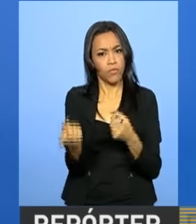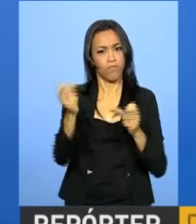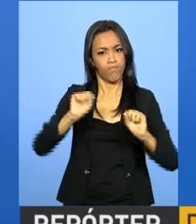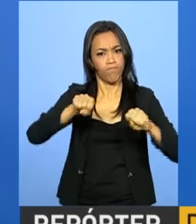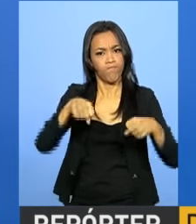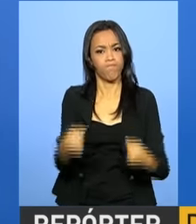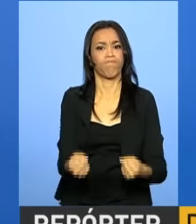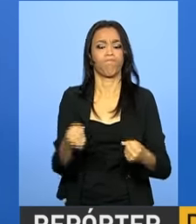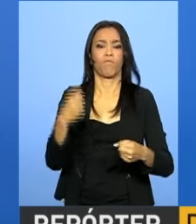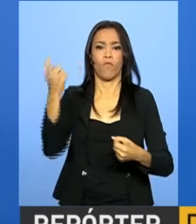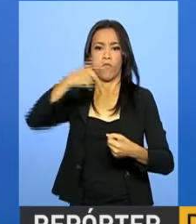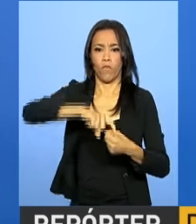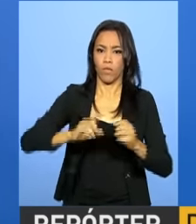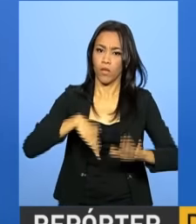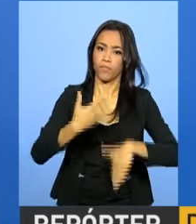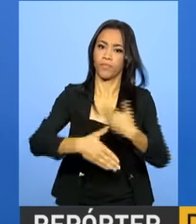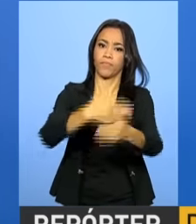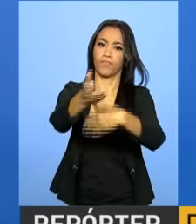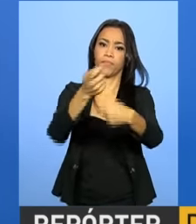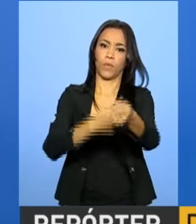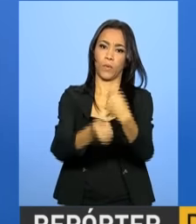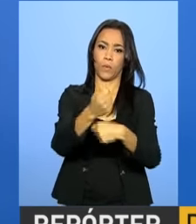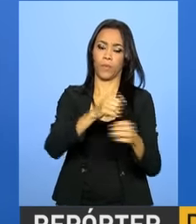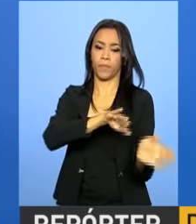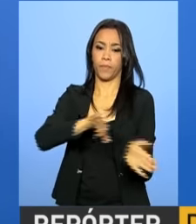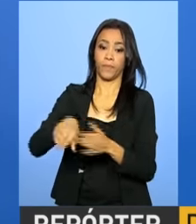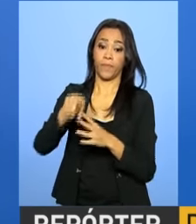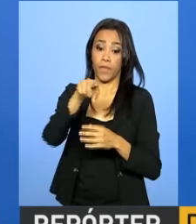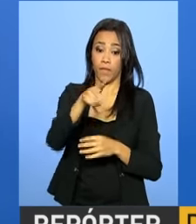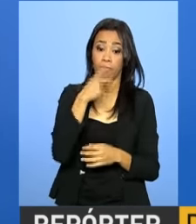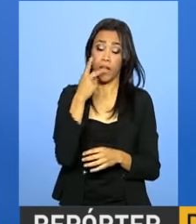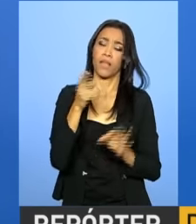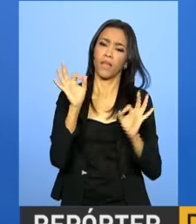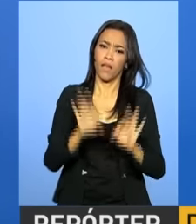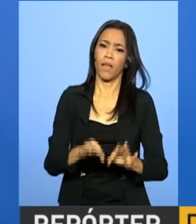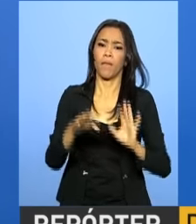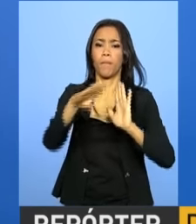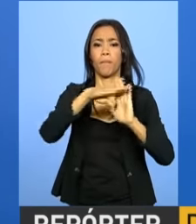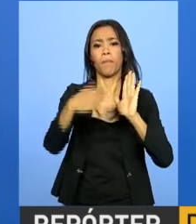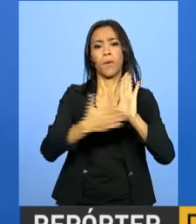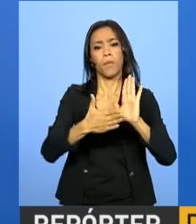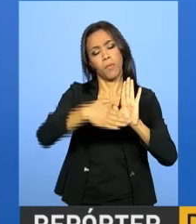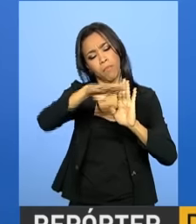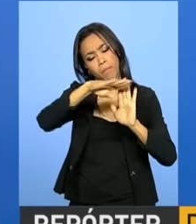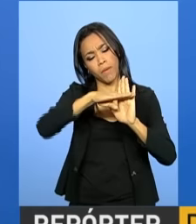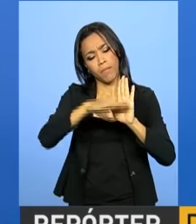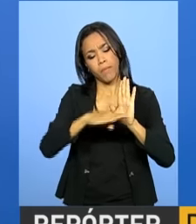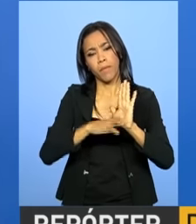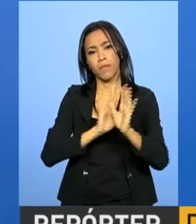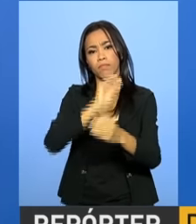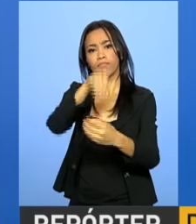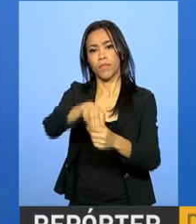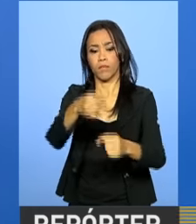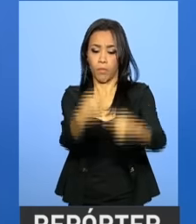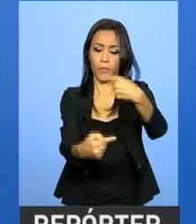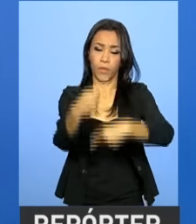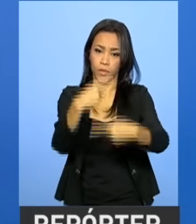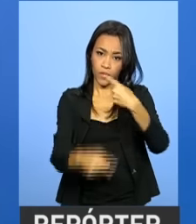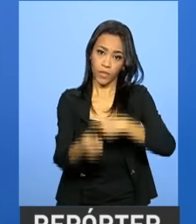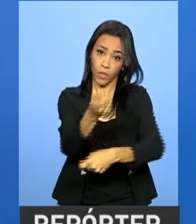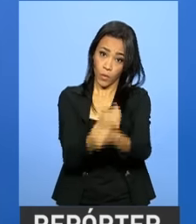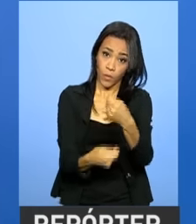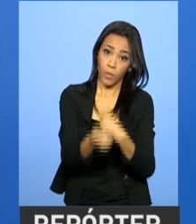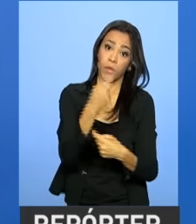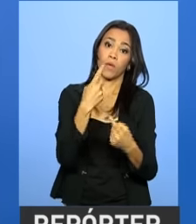se enquadra dentro de uma sequência, né, da política econômica, que começa com as ações de